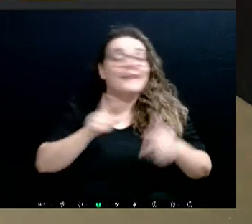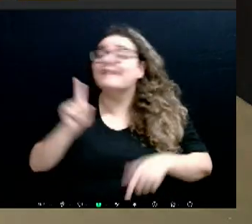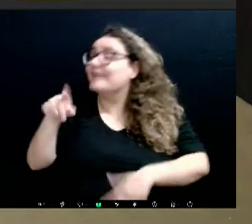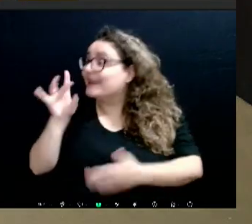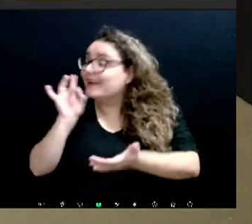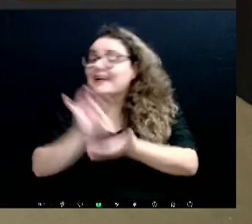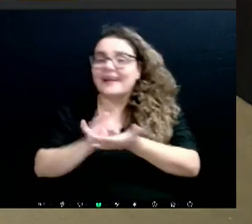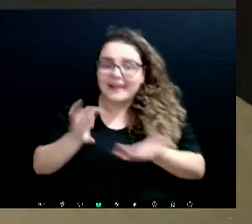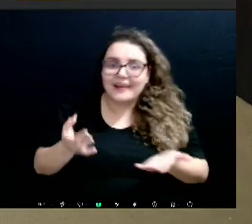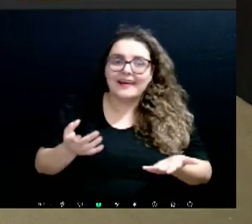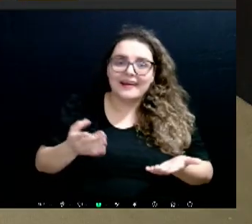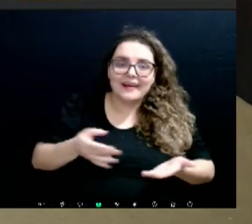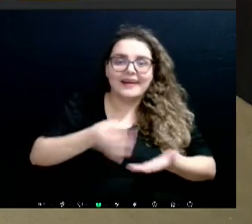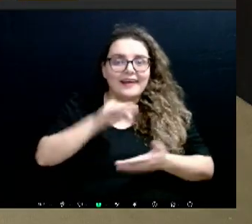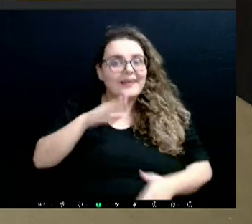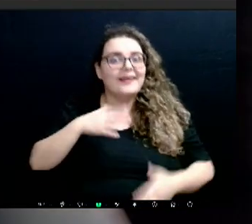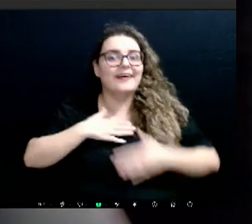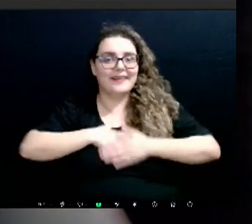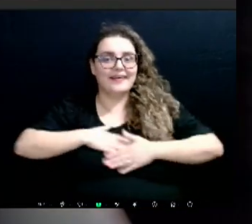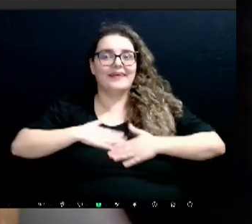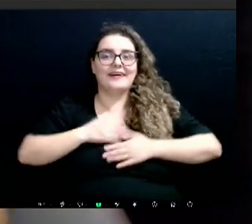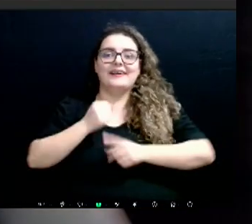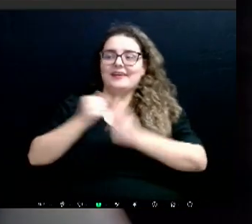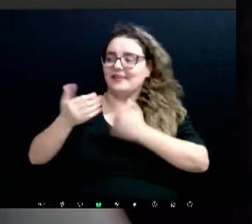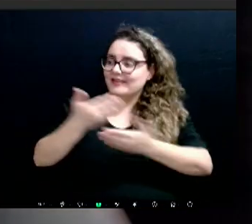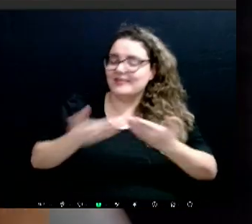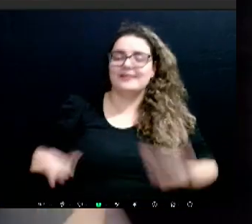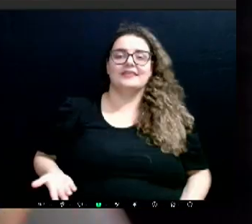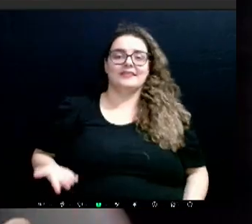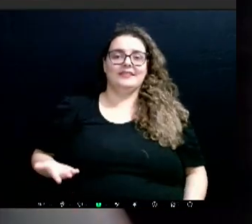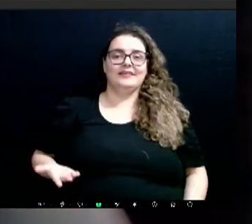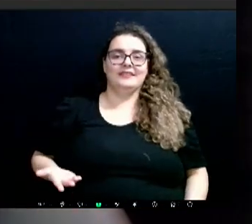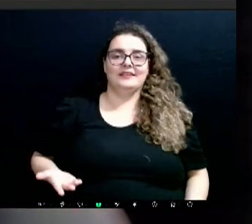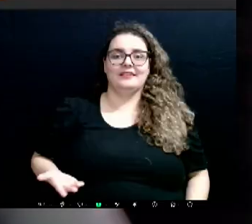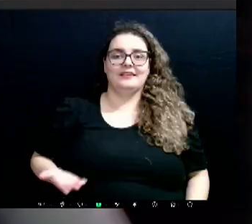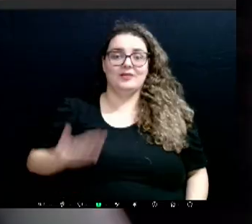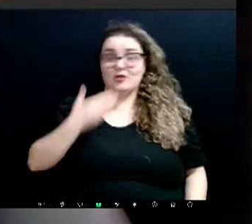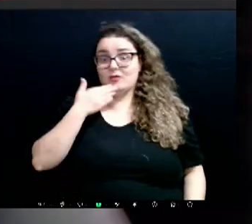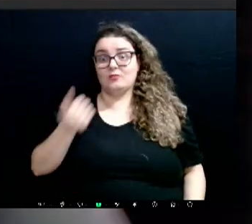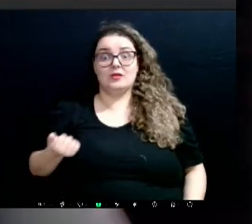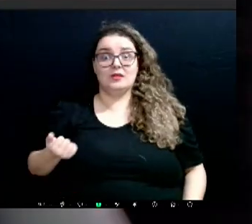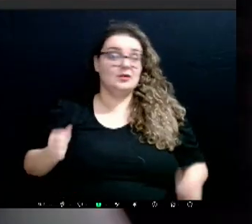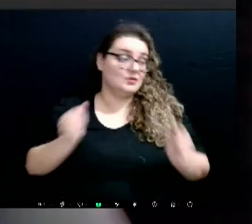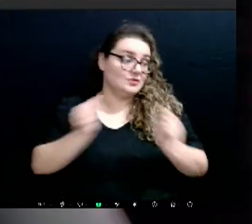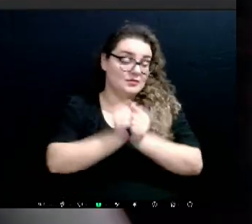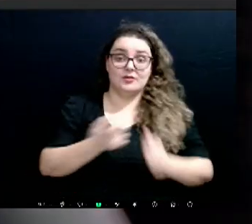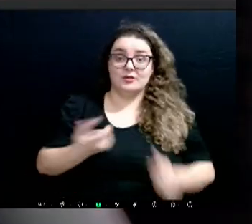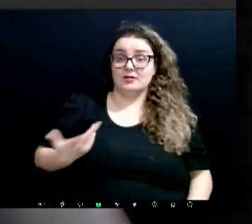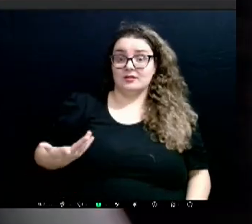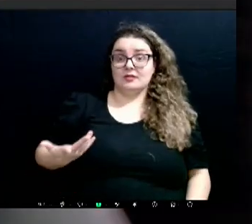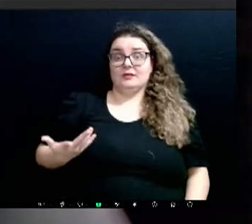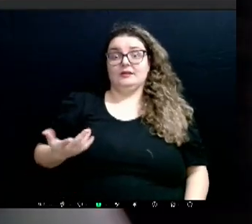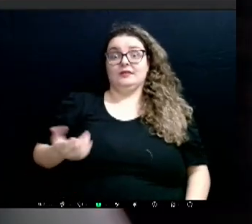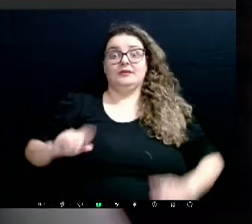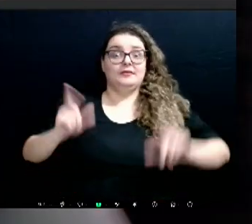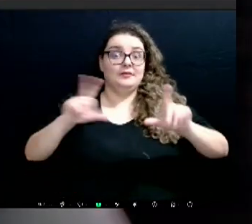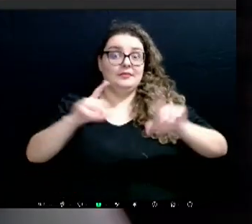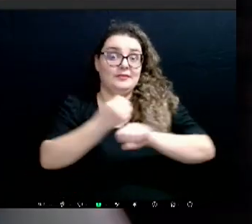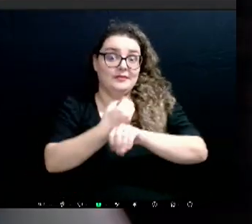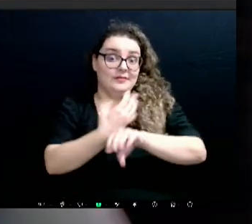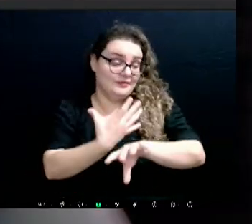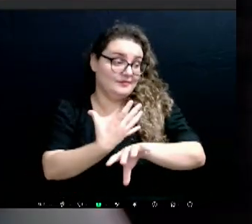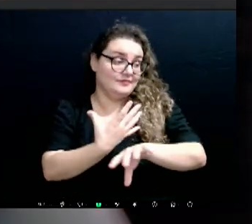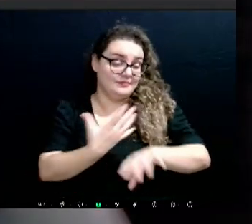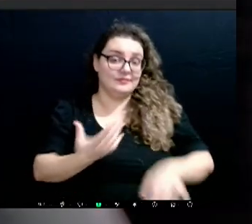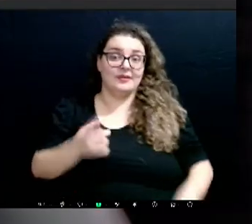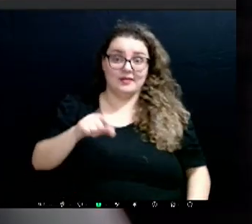muito socializar, mais né? Vamos socializar, muito verdade. Melhor nós estarmos aqui do que se a gente estivesse na tela fazendo online. Isso que é o